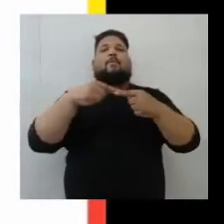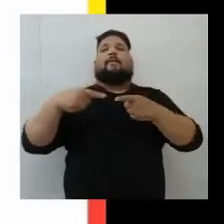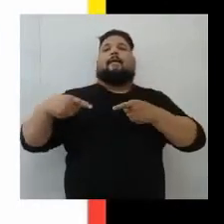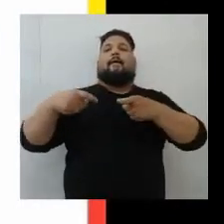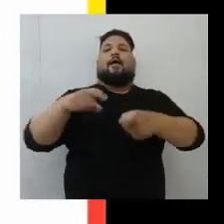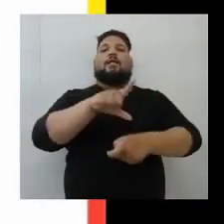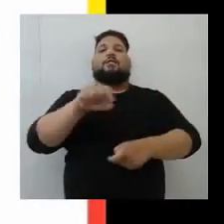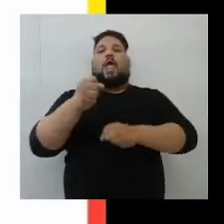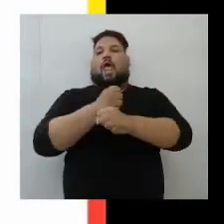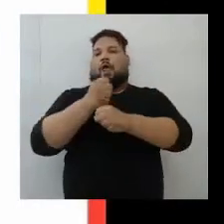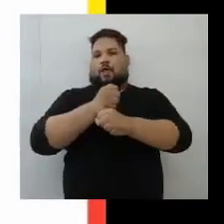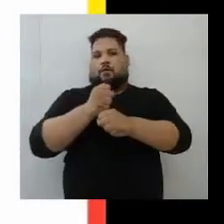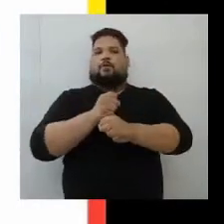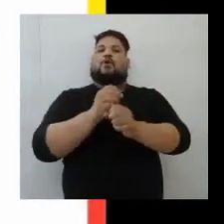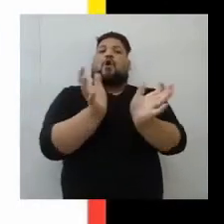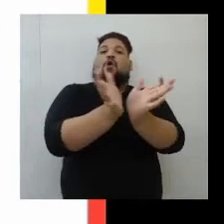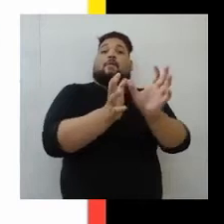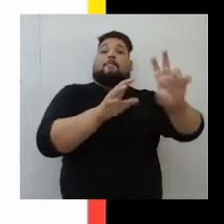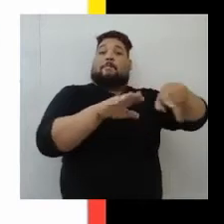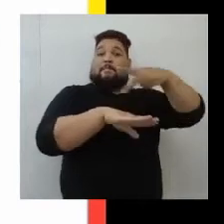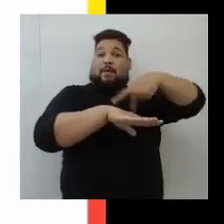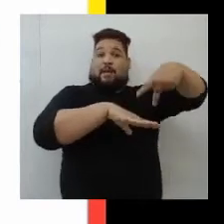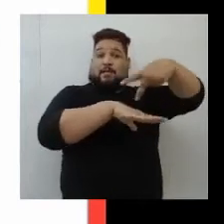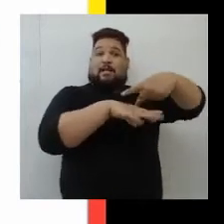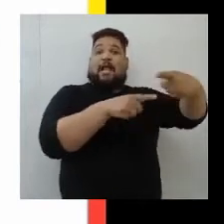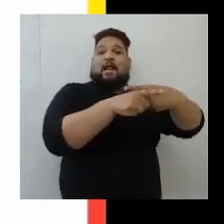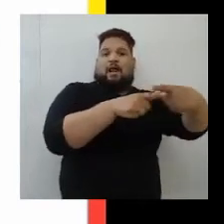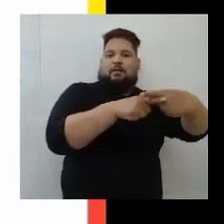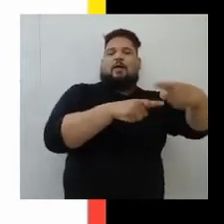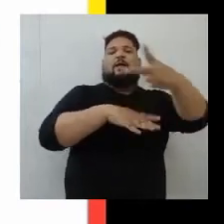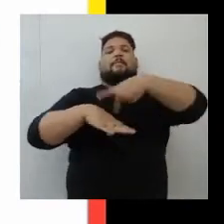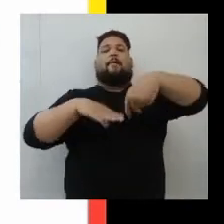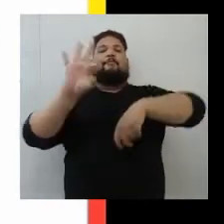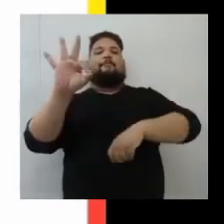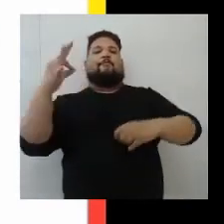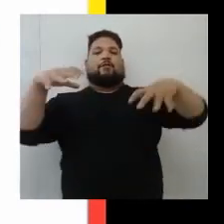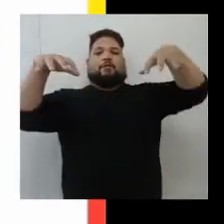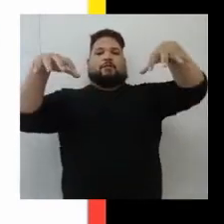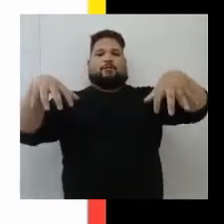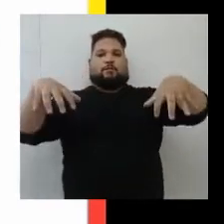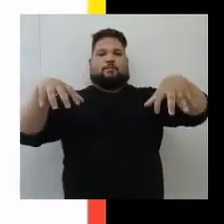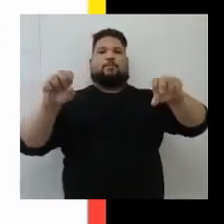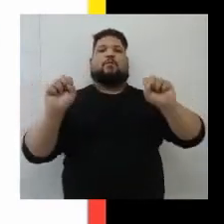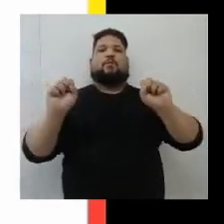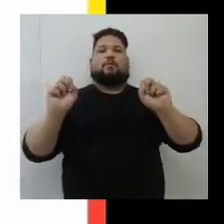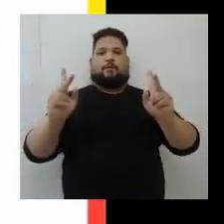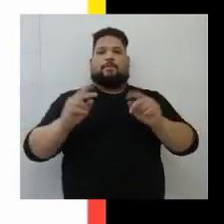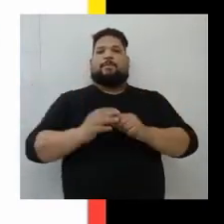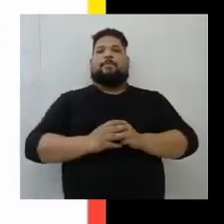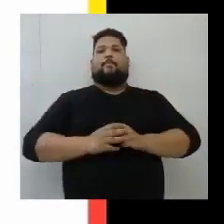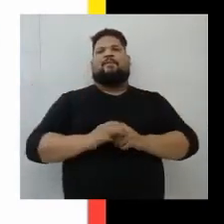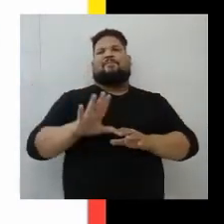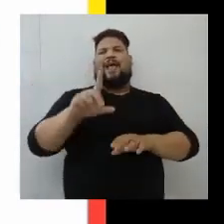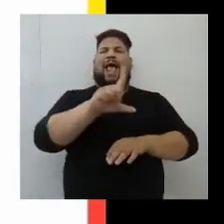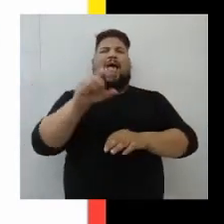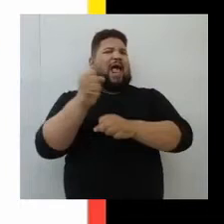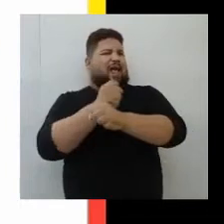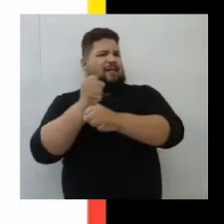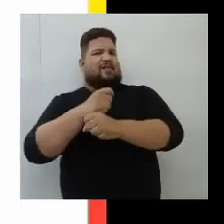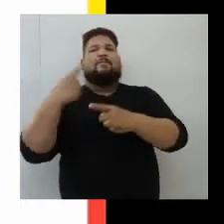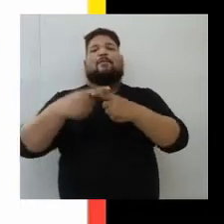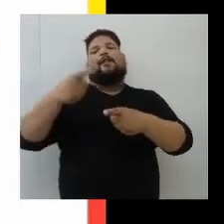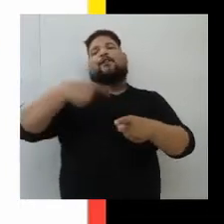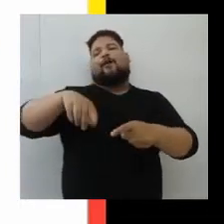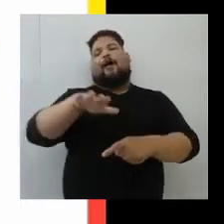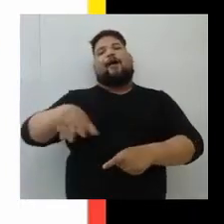Anos, entre a Inglaterra e a França. Tá bem? Lembrando, é dos 100 anos porque nós de história costumamos